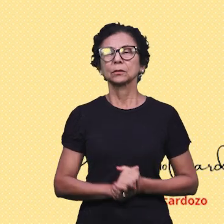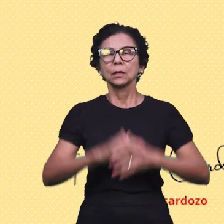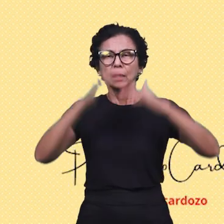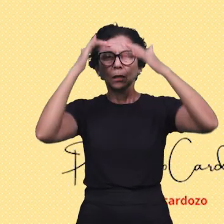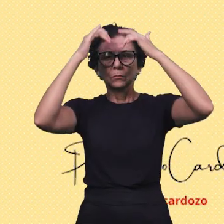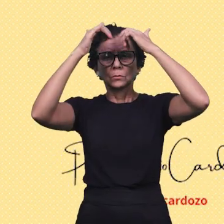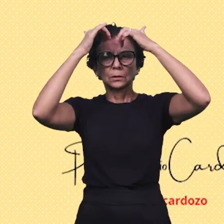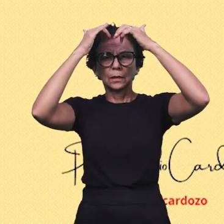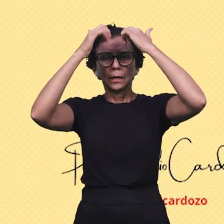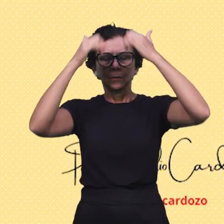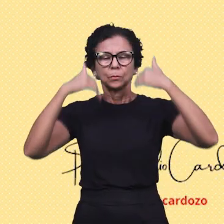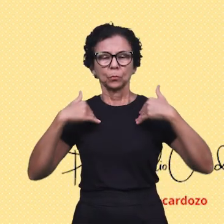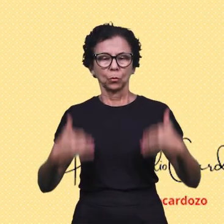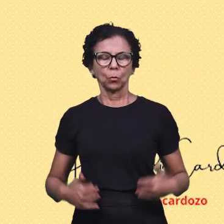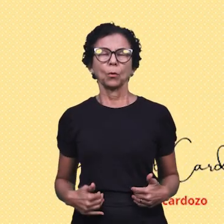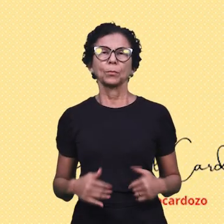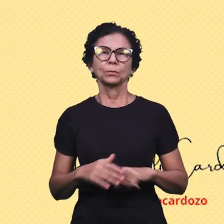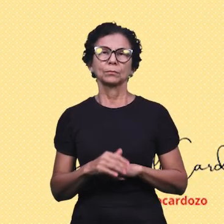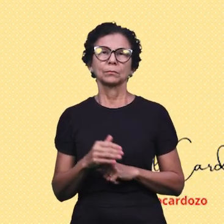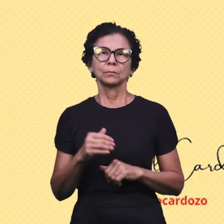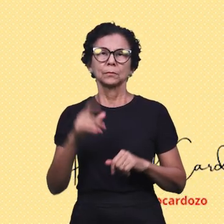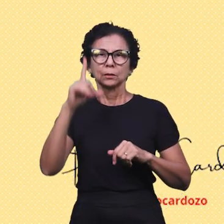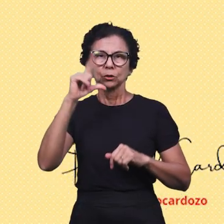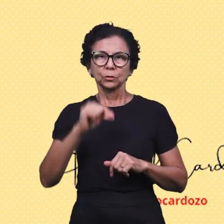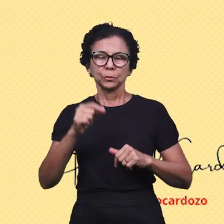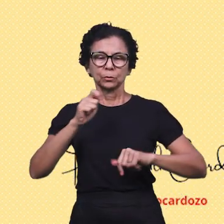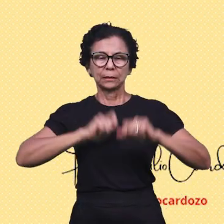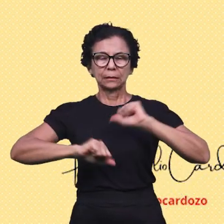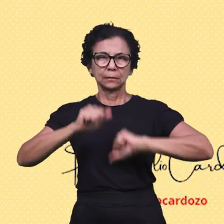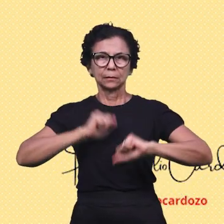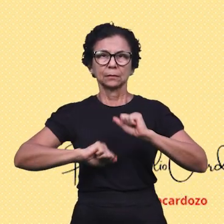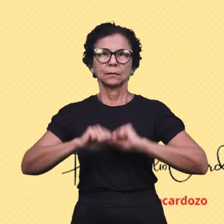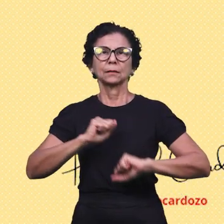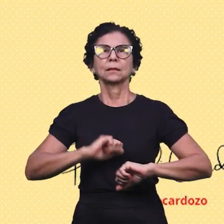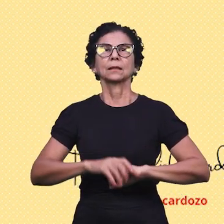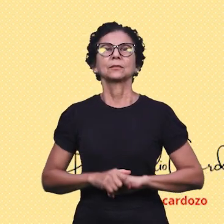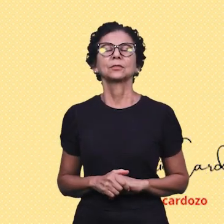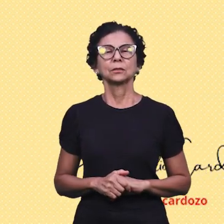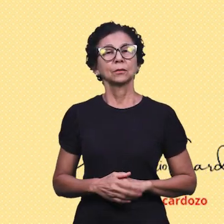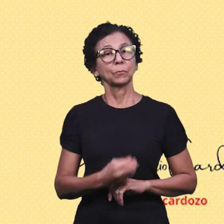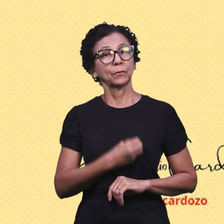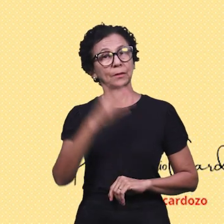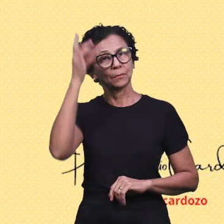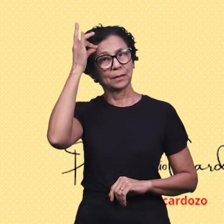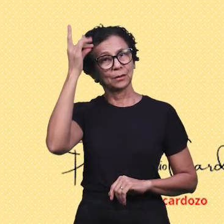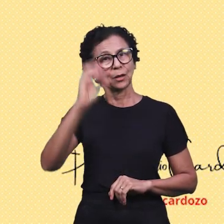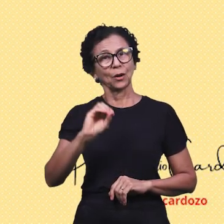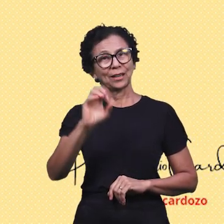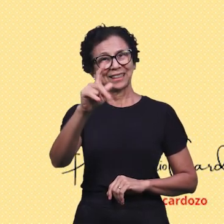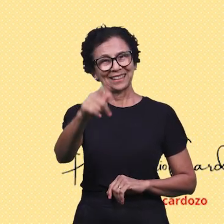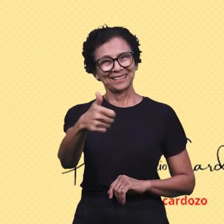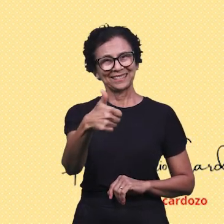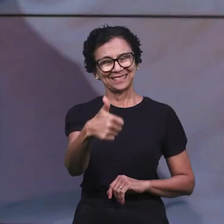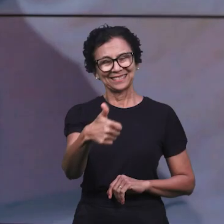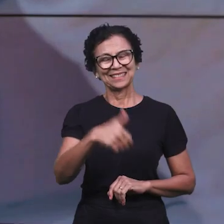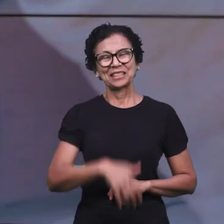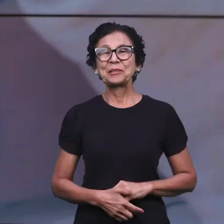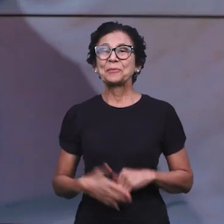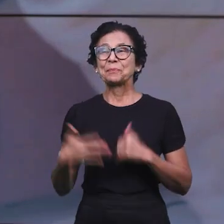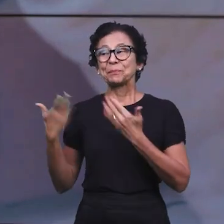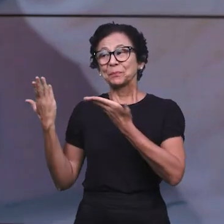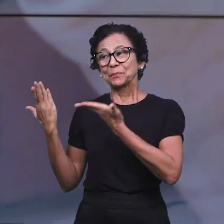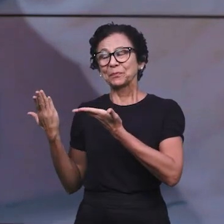atividade física na sua jornada e também, né, o cuidado com a sua vida espiritual. Tá certo?